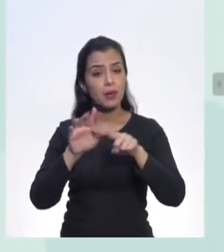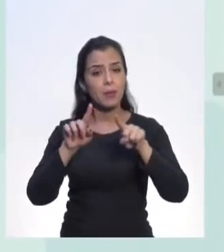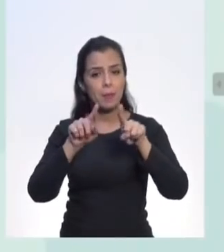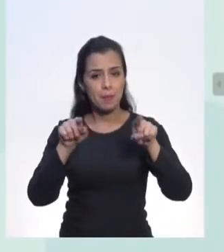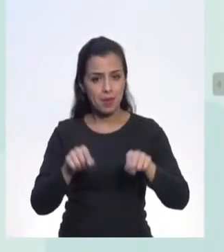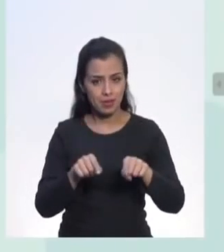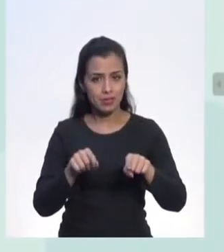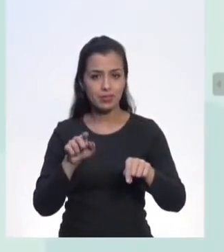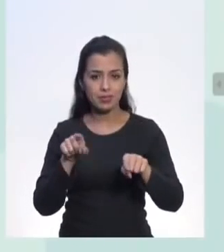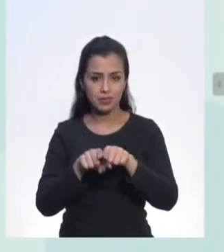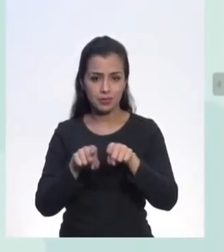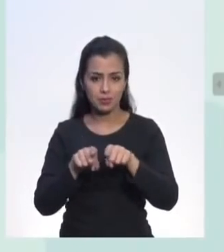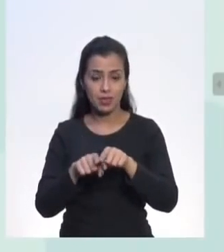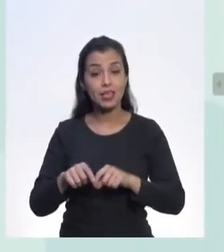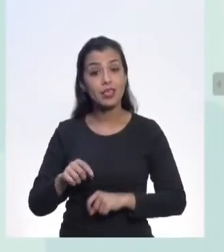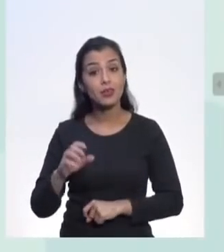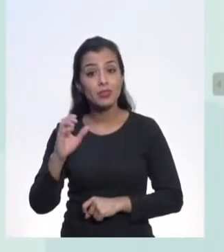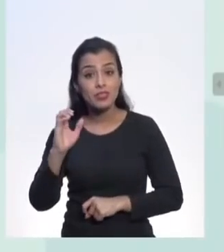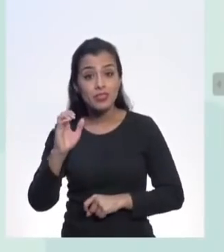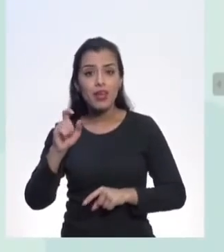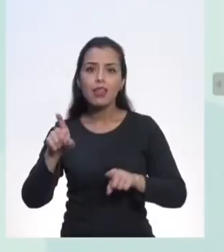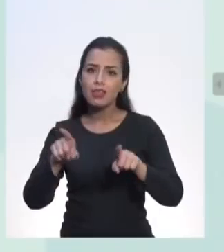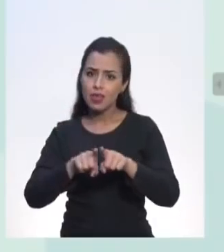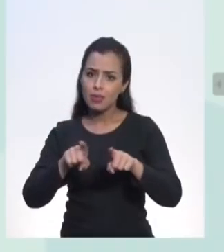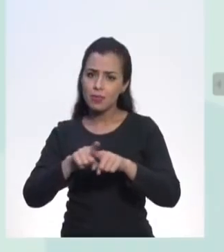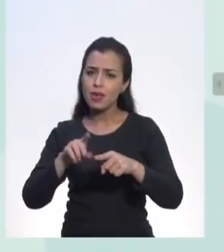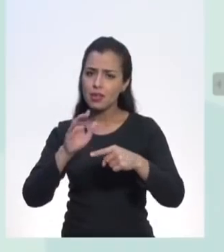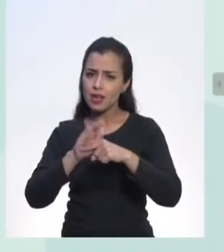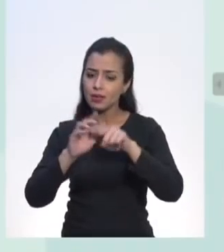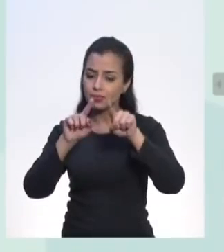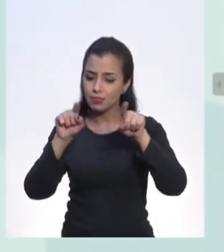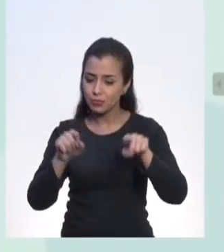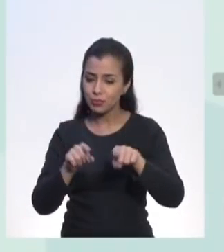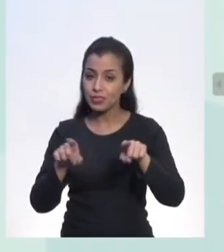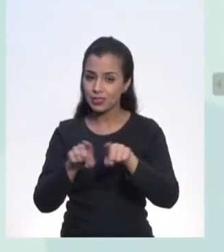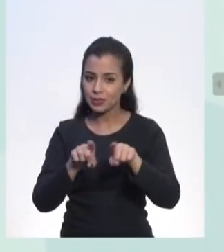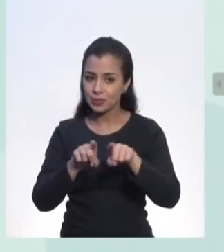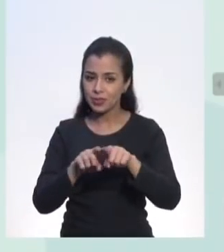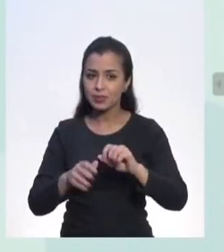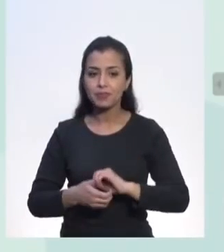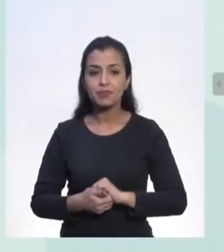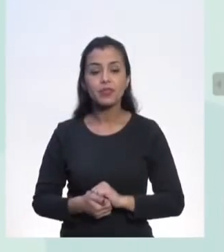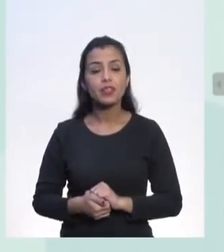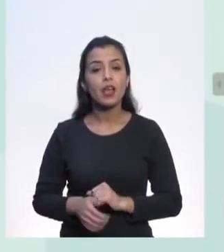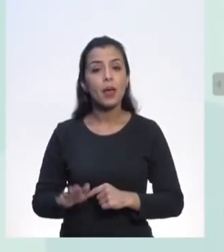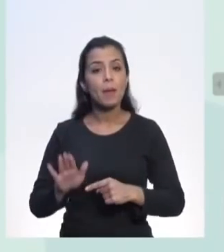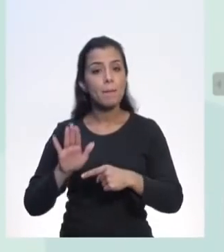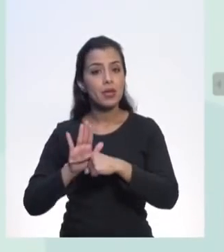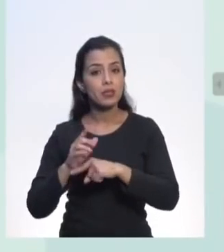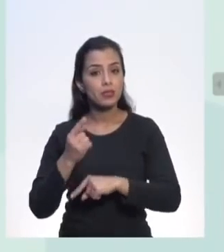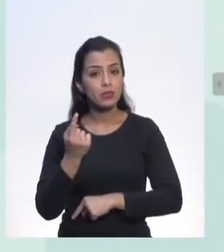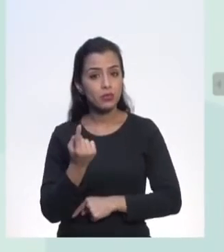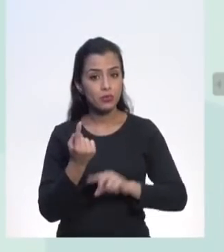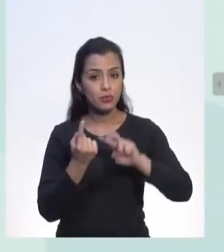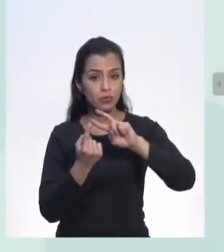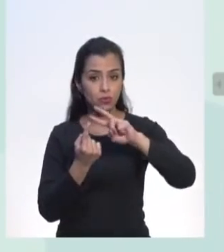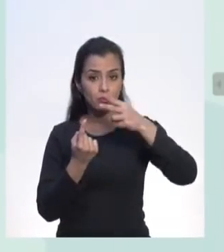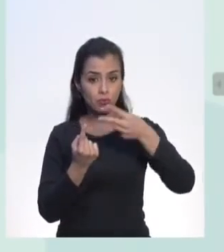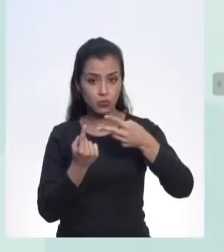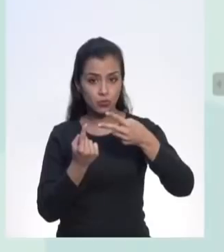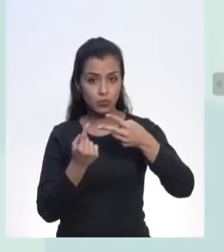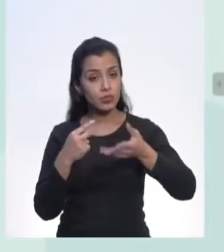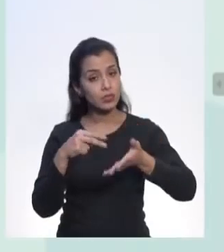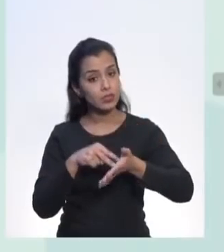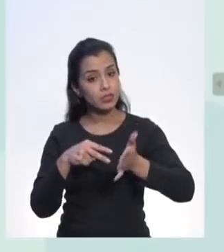dos parênteses. Muito bem. Menos 1 elevado ao quadrado é menos 1 vezes menos 1. Menos